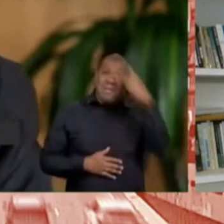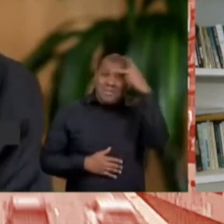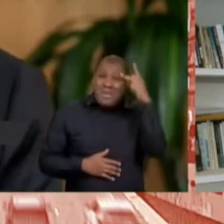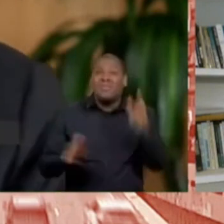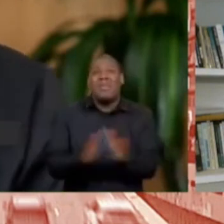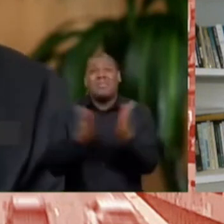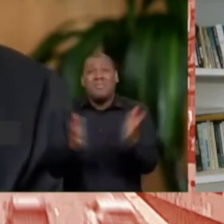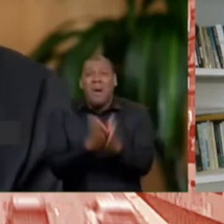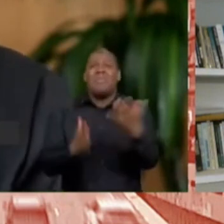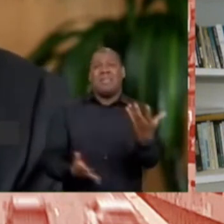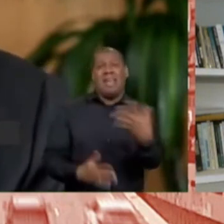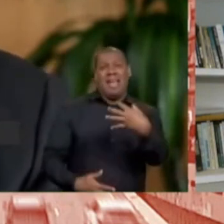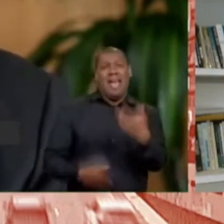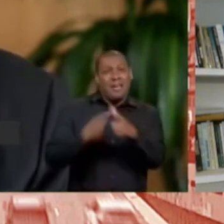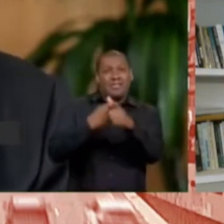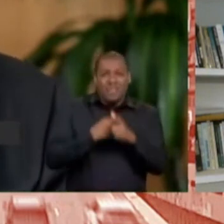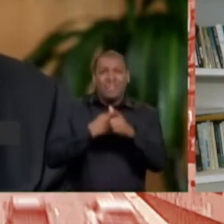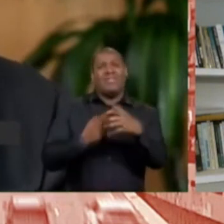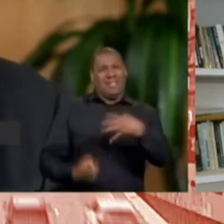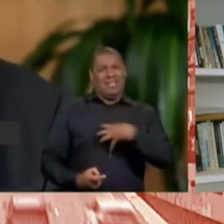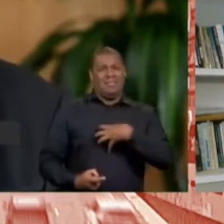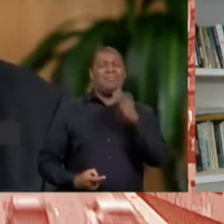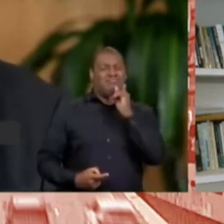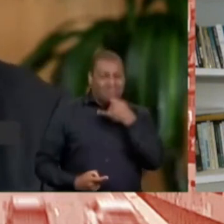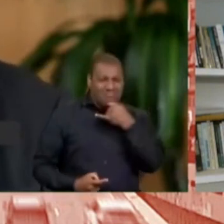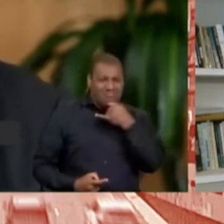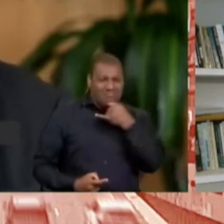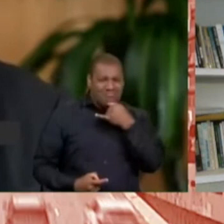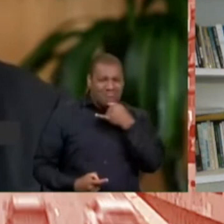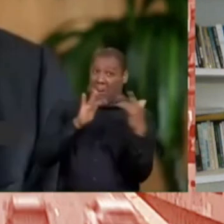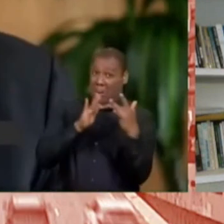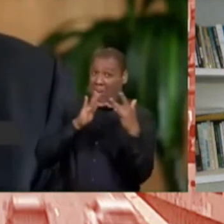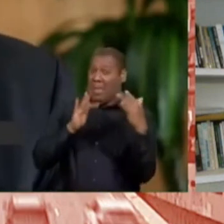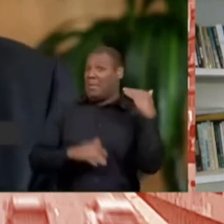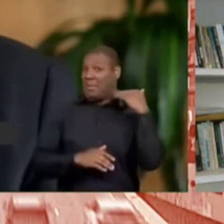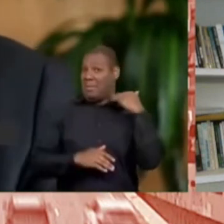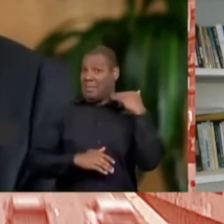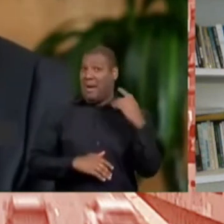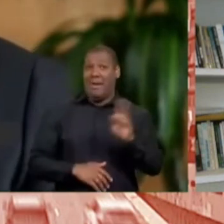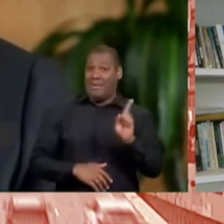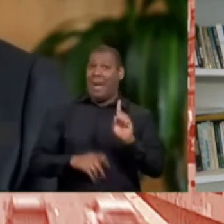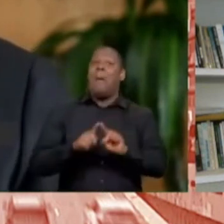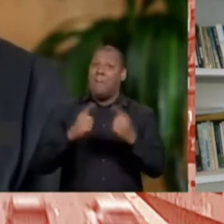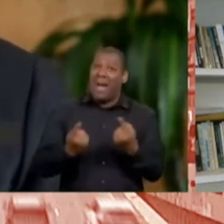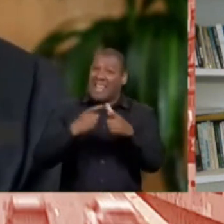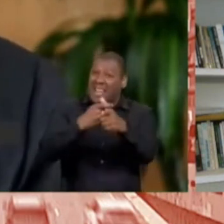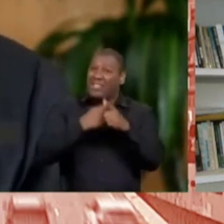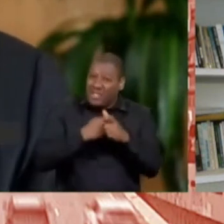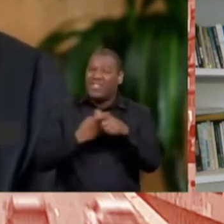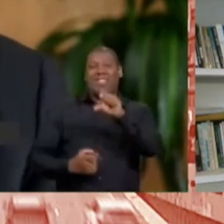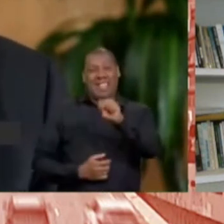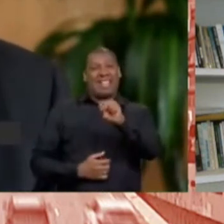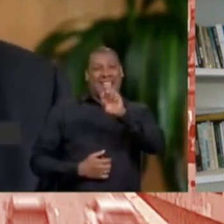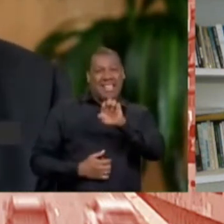né, e isso fez com que eles usassem isso para pagar o aluguel, para comprar um bujão de gás, enfim,